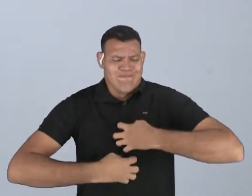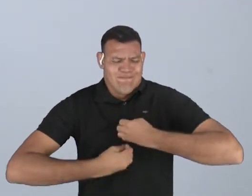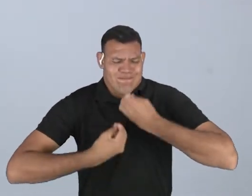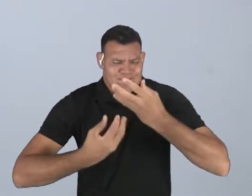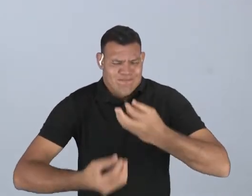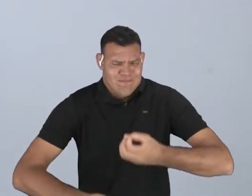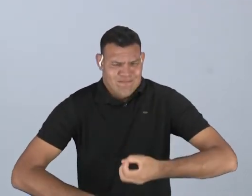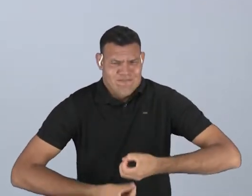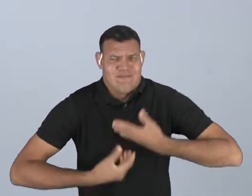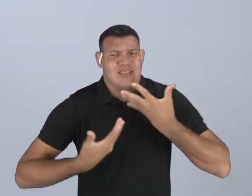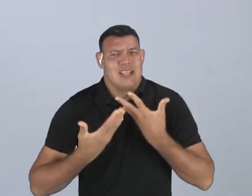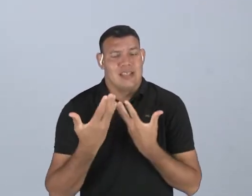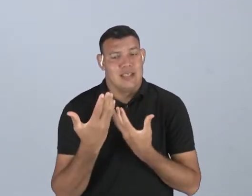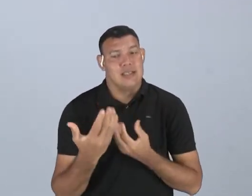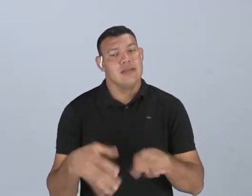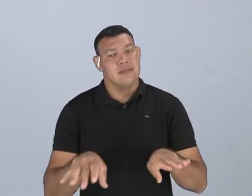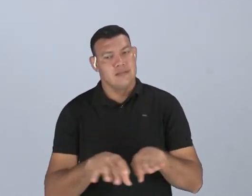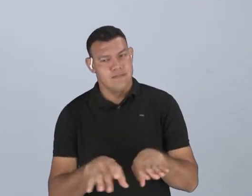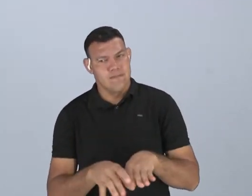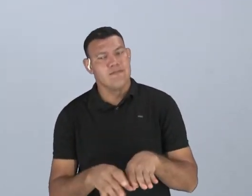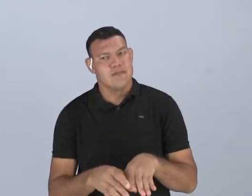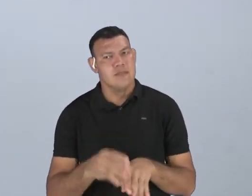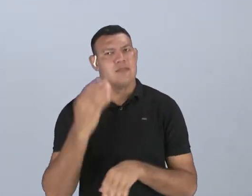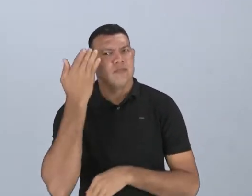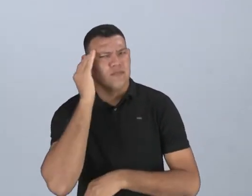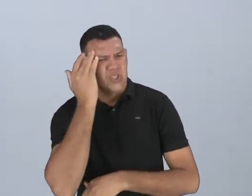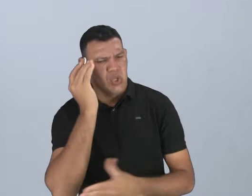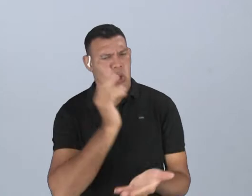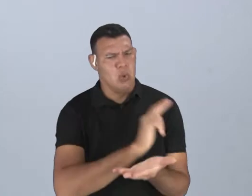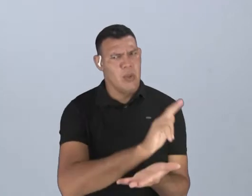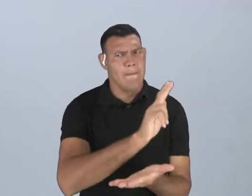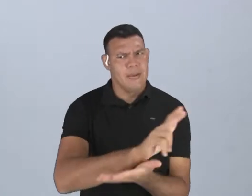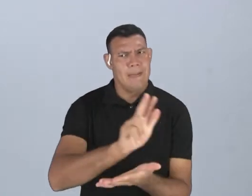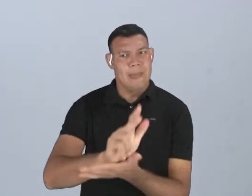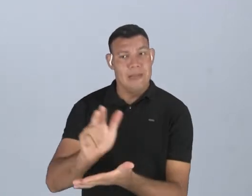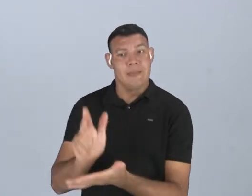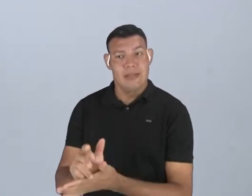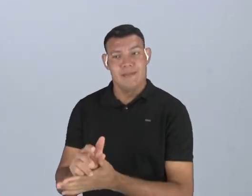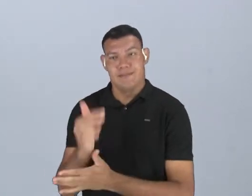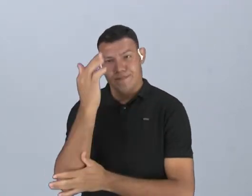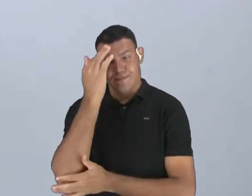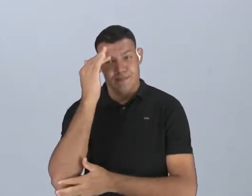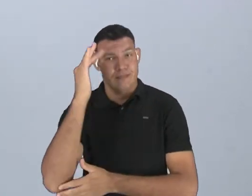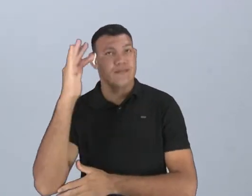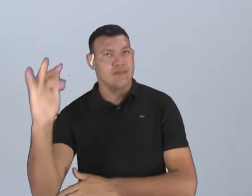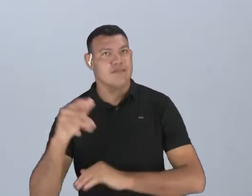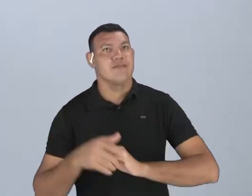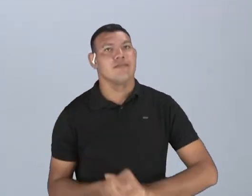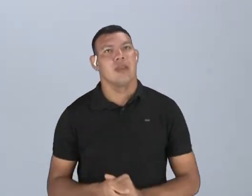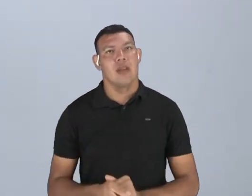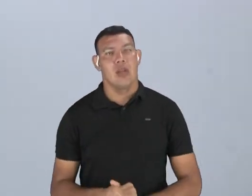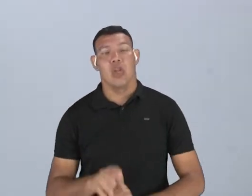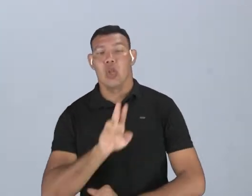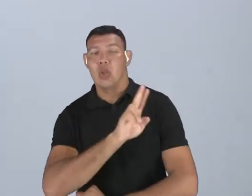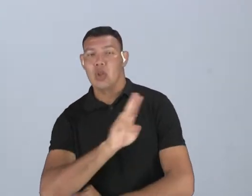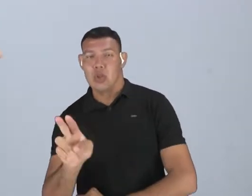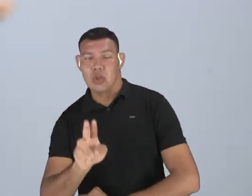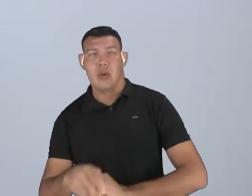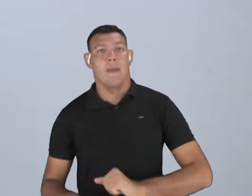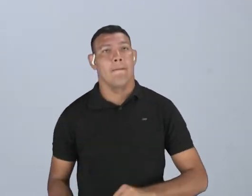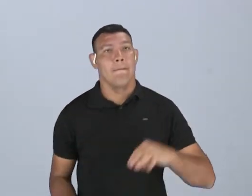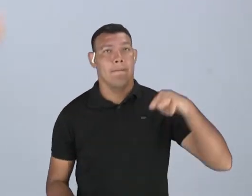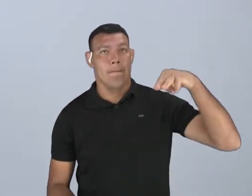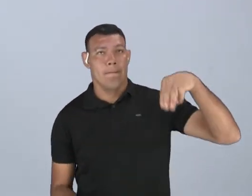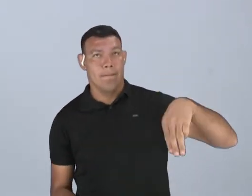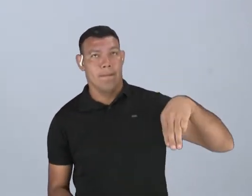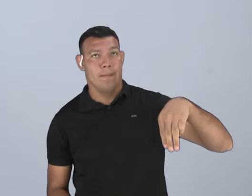entendimentos diferenciados. Esse filósofo foi o russo Mikhail Bakhtin. Eita, professora, a gente vai estudar